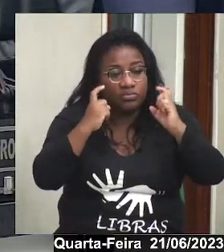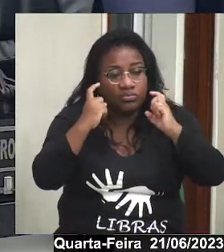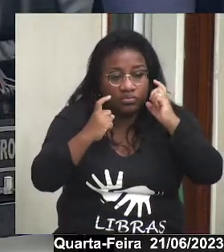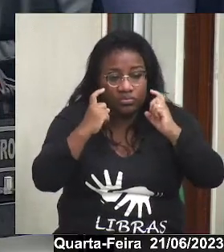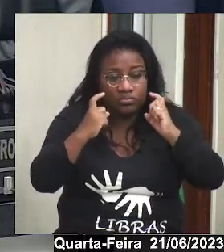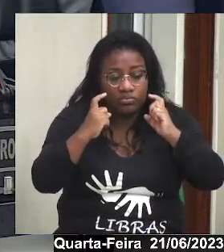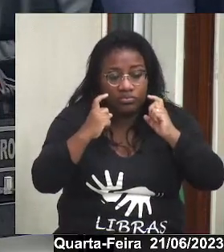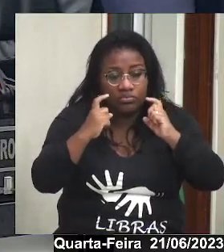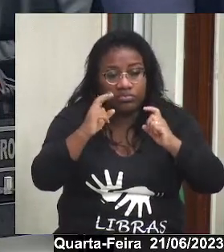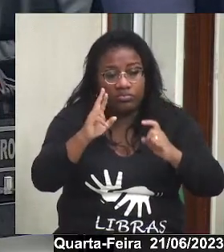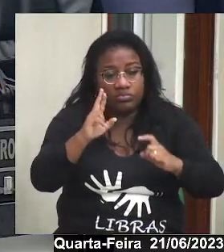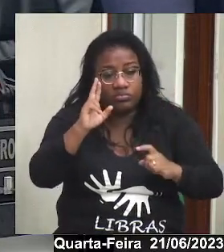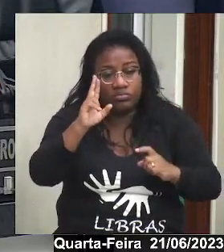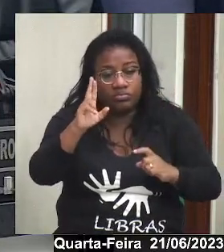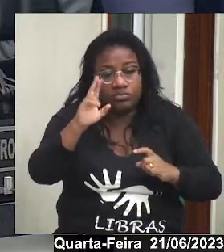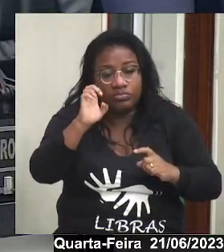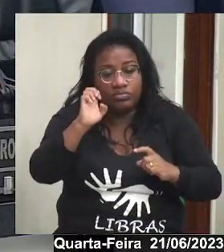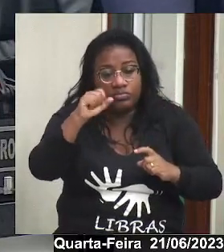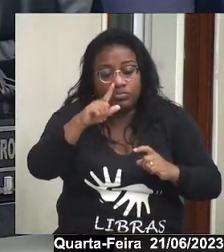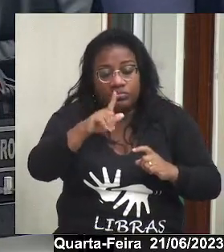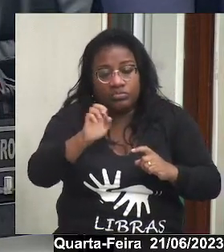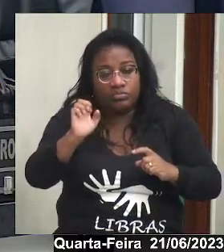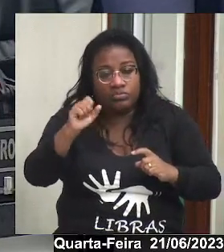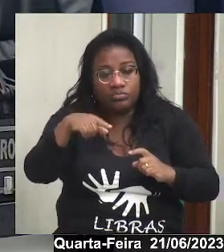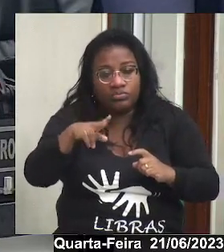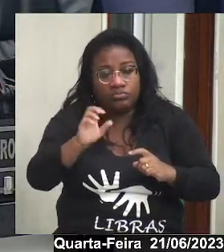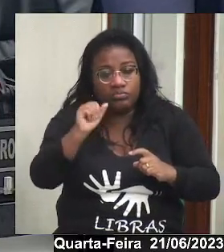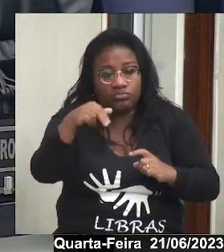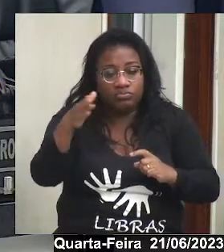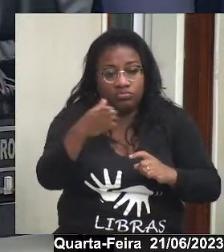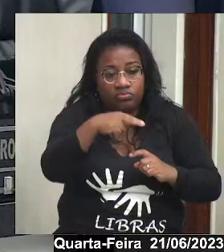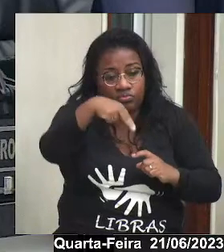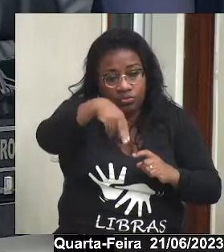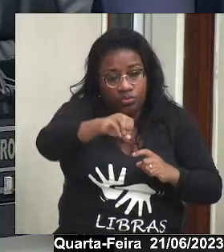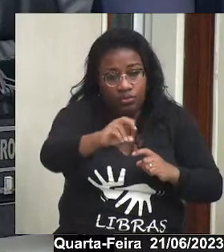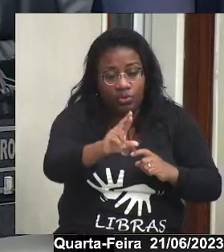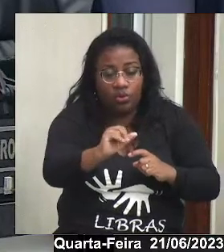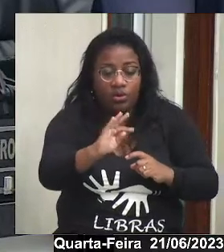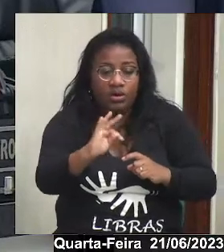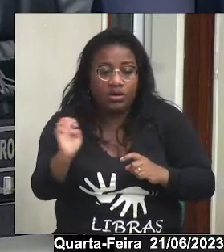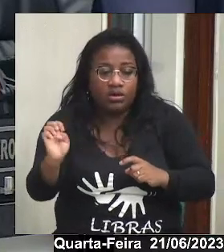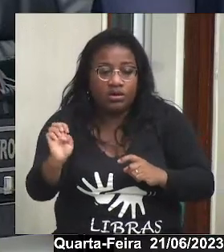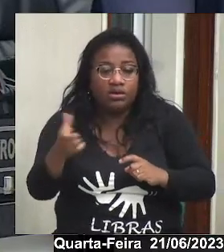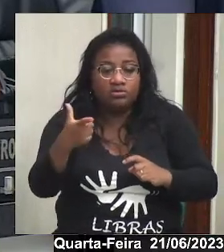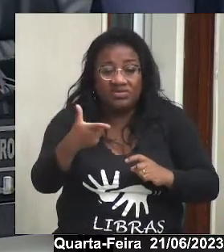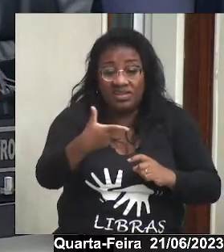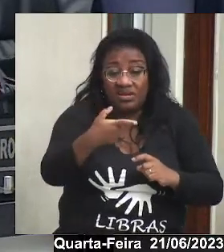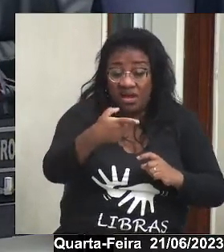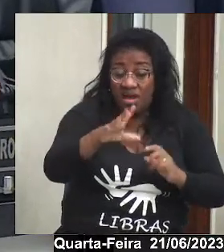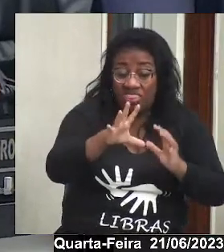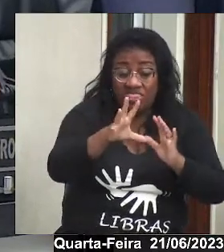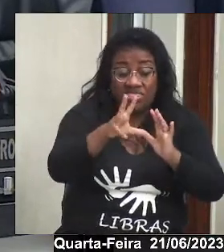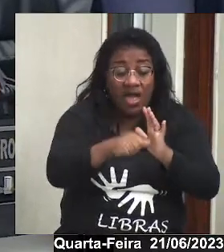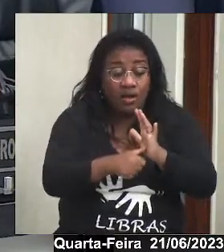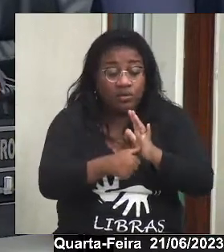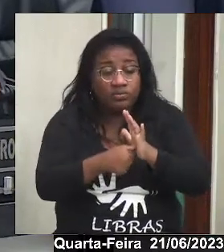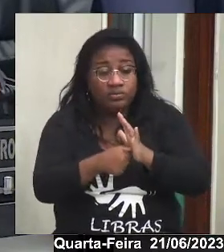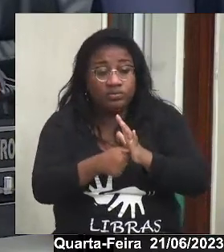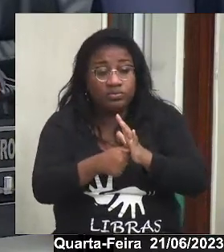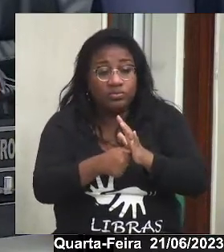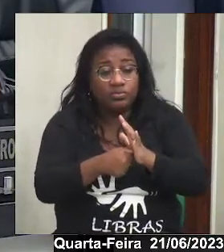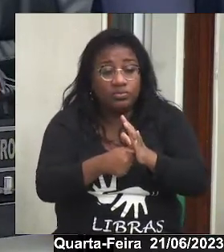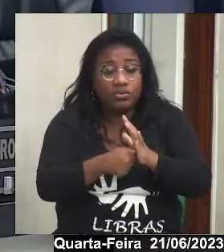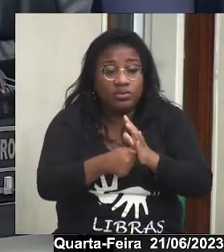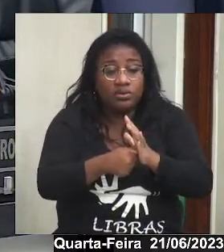preocupação, né, na região 9. Nós tivemos, infelizmente, algumas questões de assaltos, de